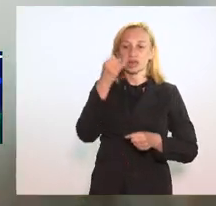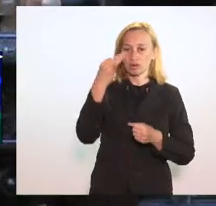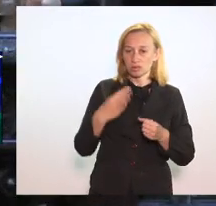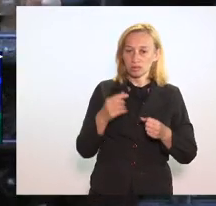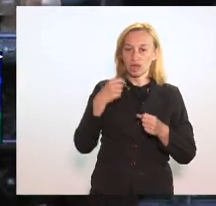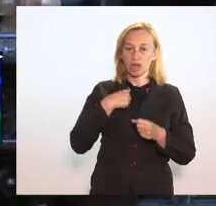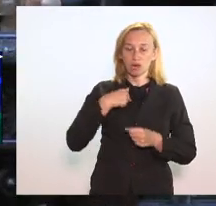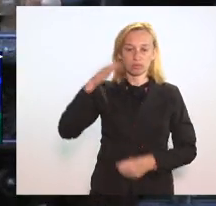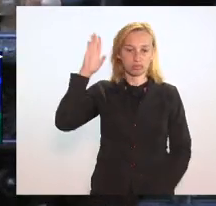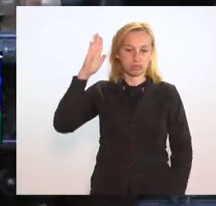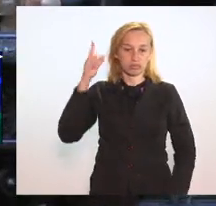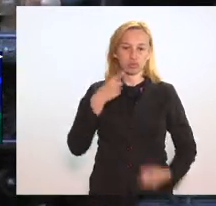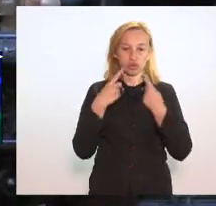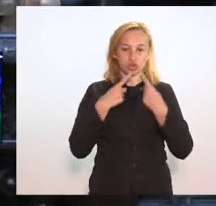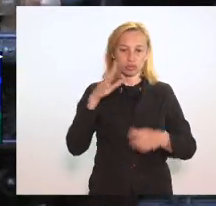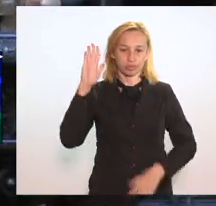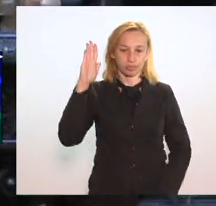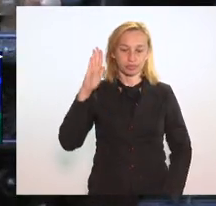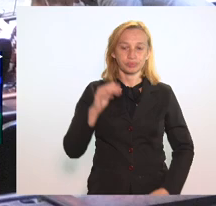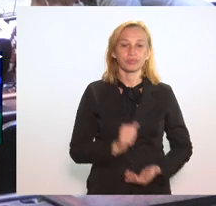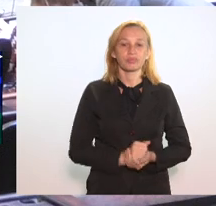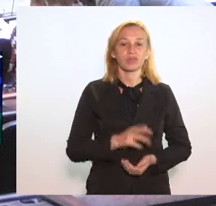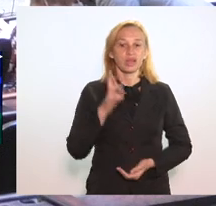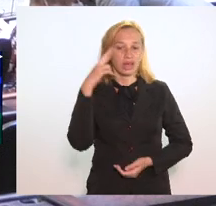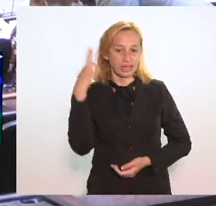o Joel primeiro a